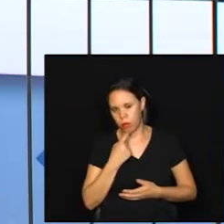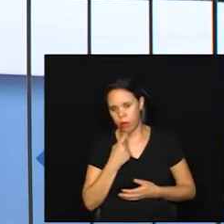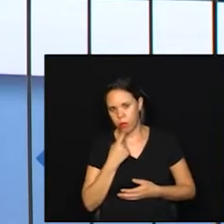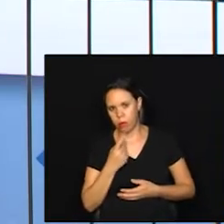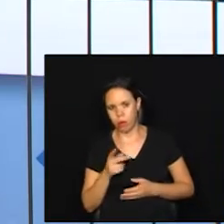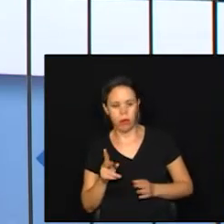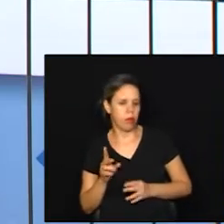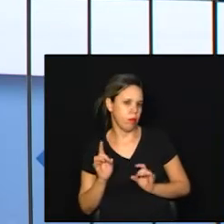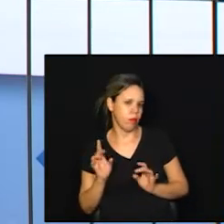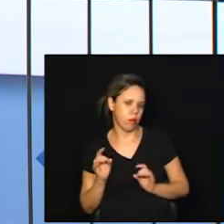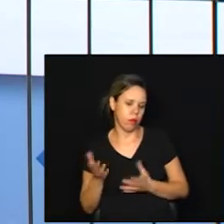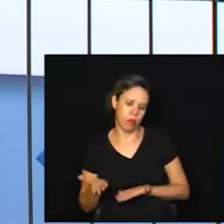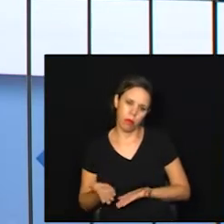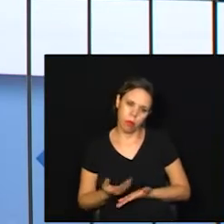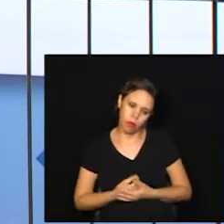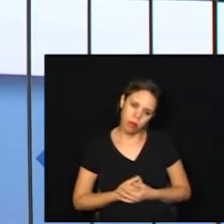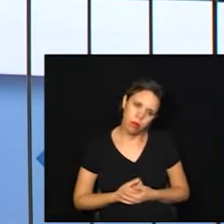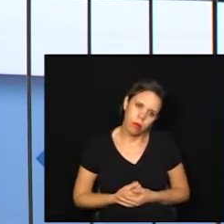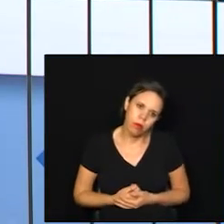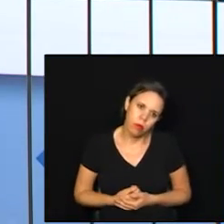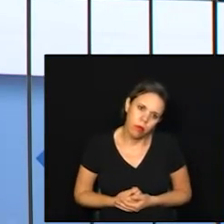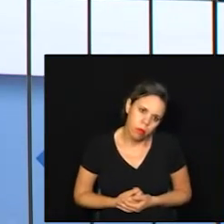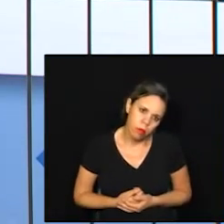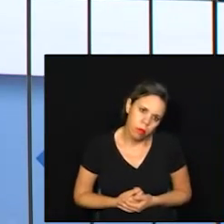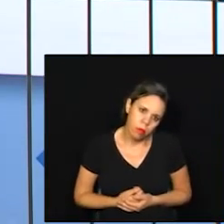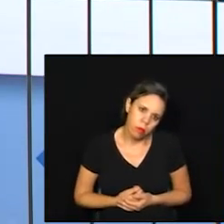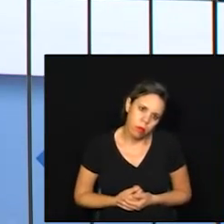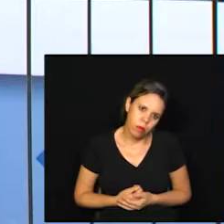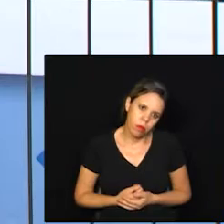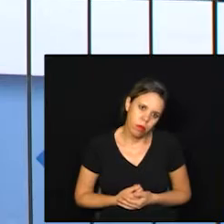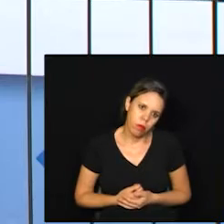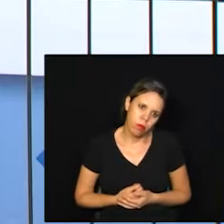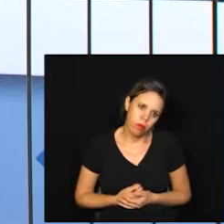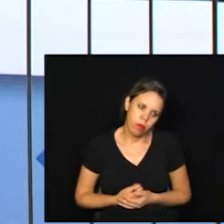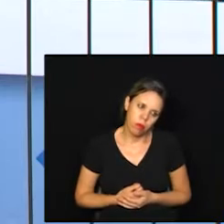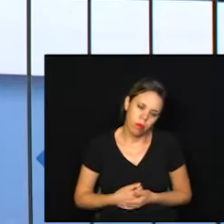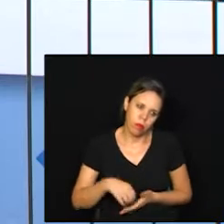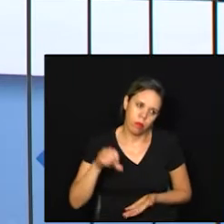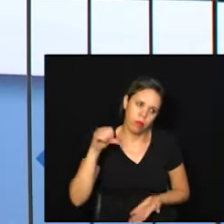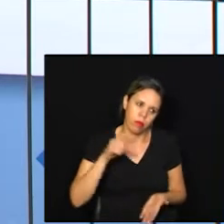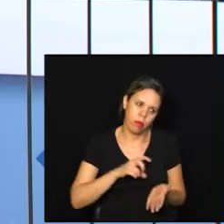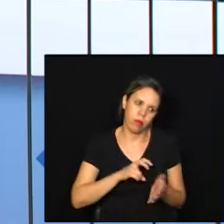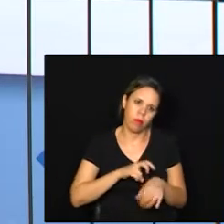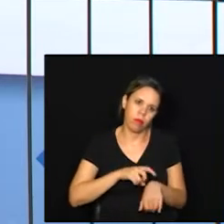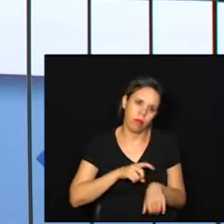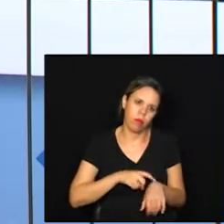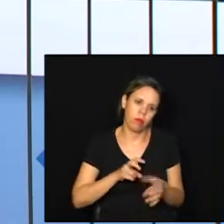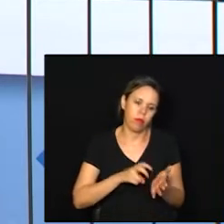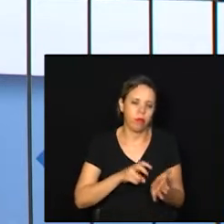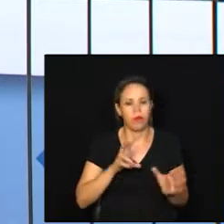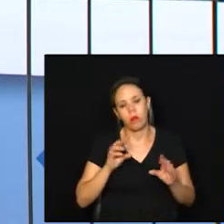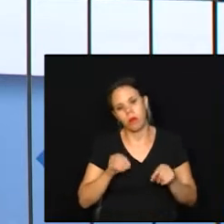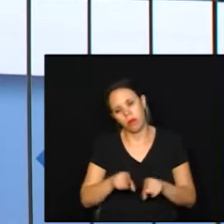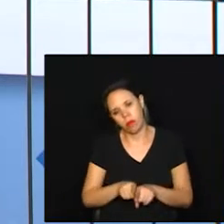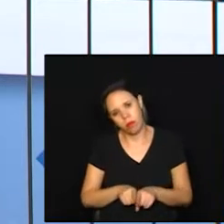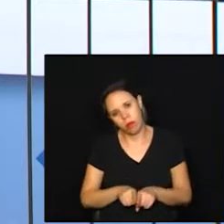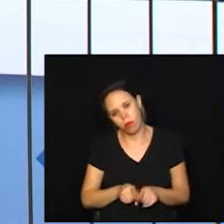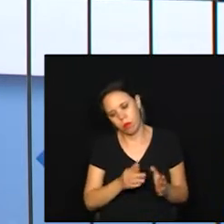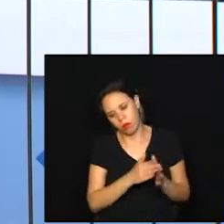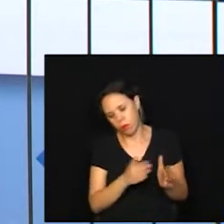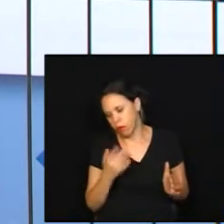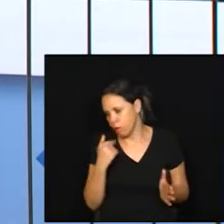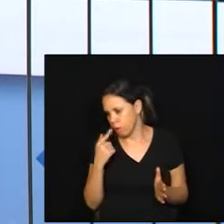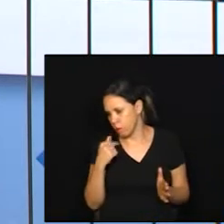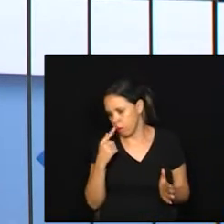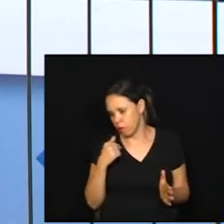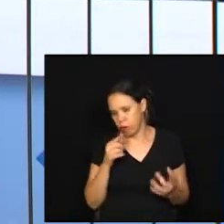caso especial aqui da cidade de Campinas, a partir das 21 horas, entra na fase vermelha com